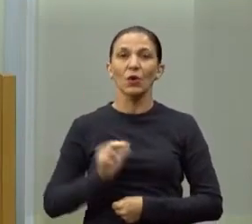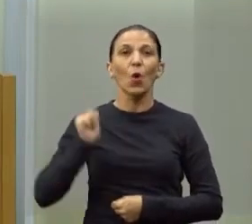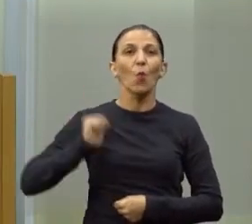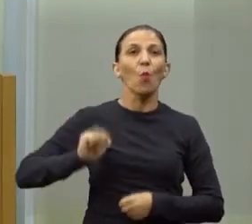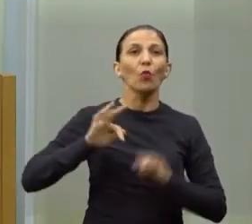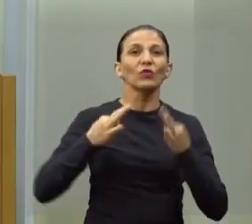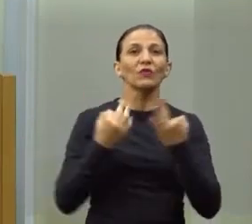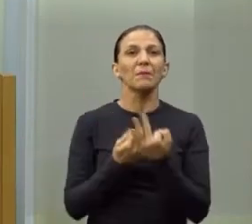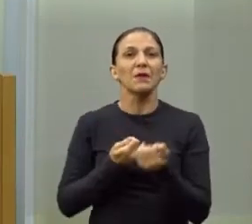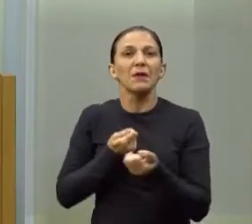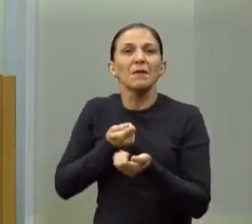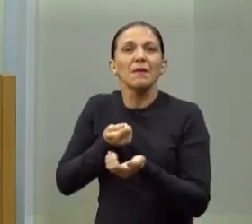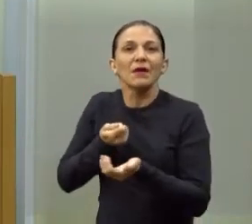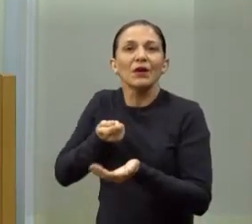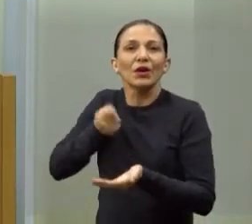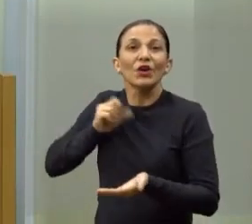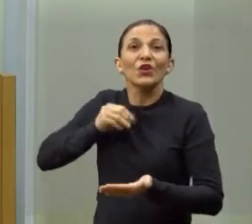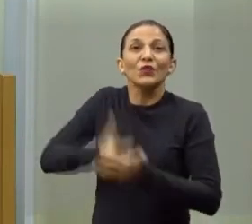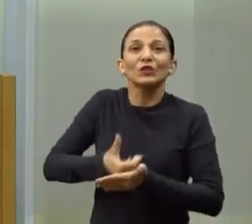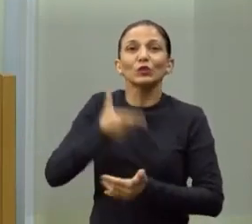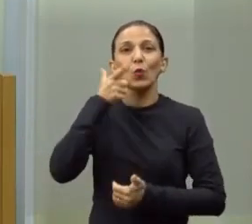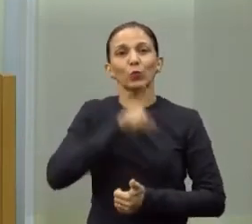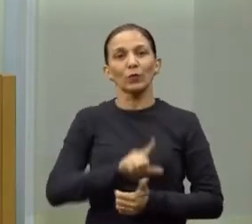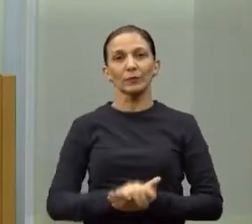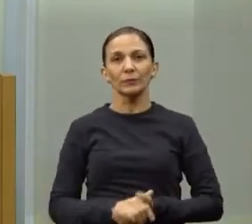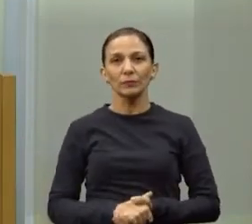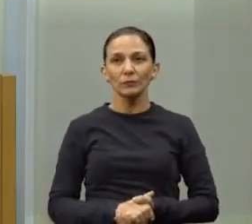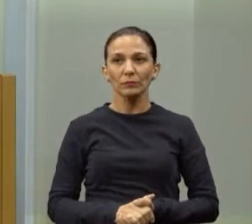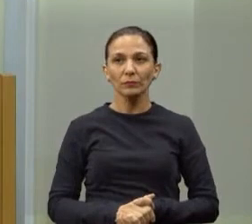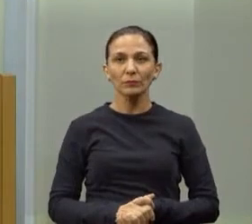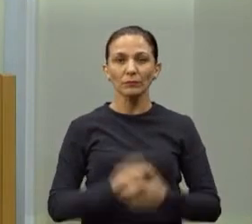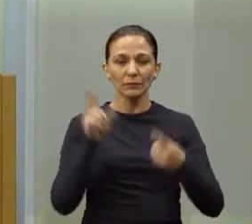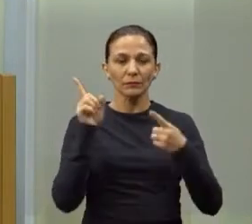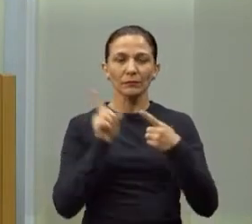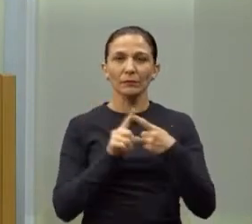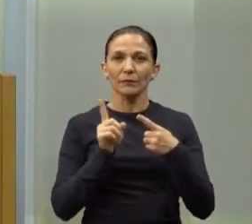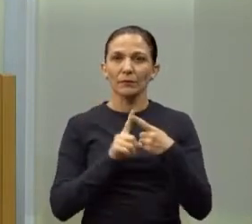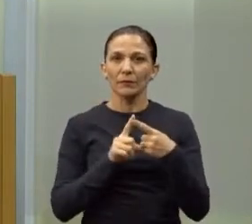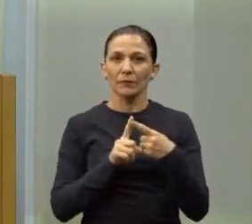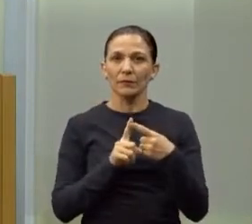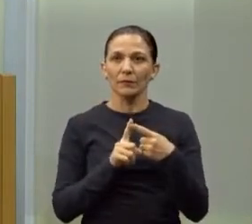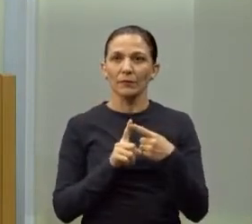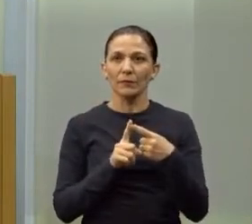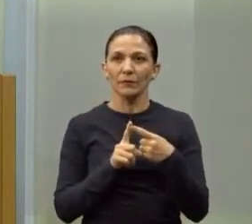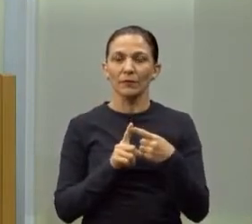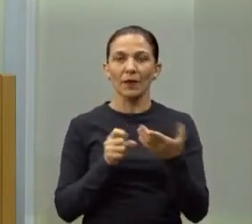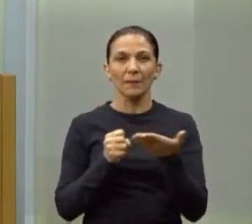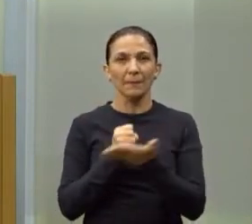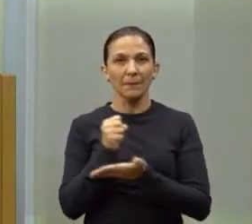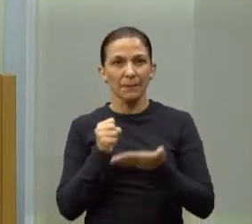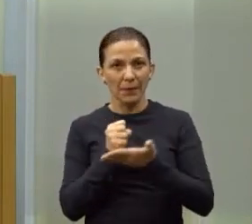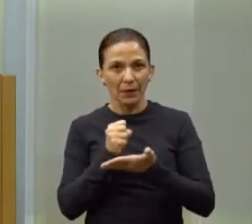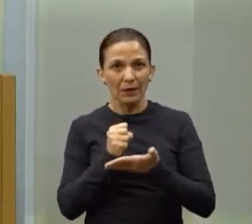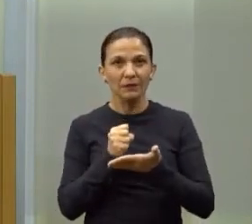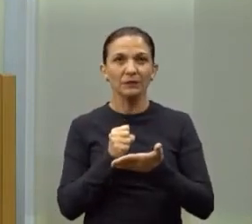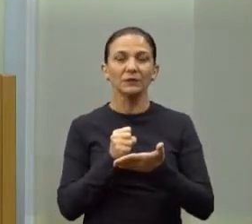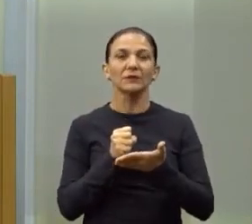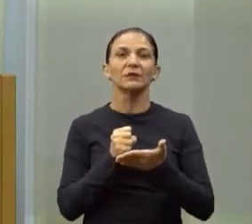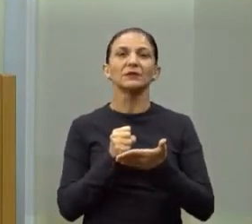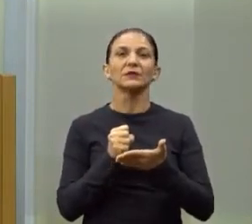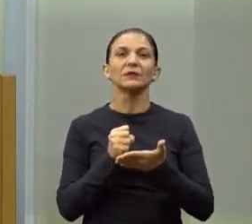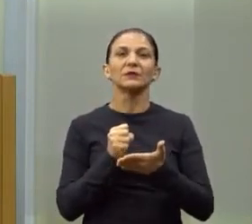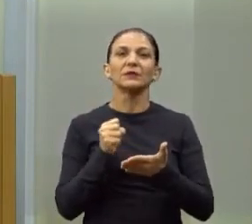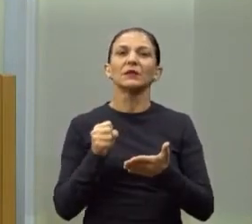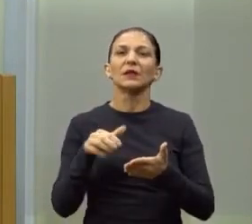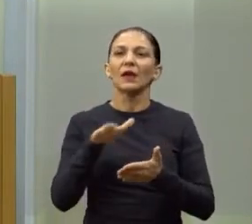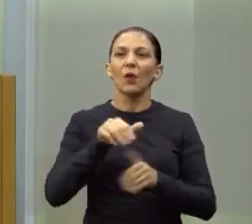realmente sonegada. Outro pilar fundamental, Lineu, que deve nortear a construção da reforma